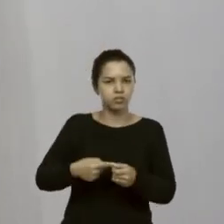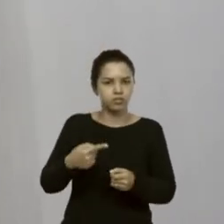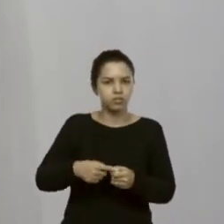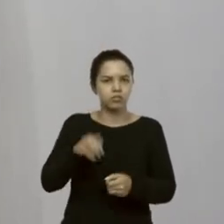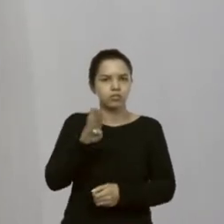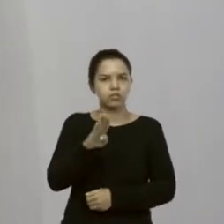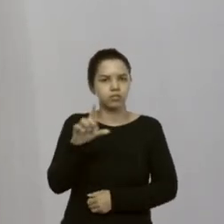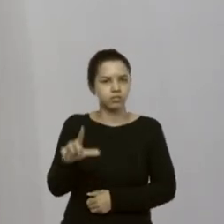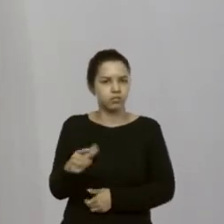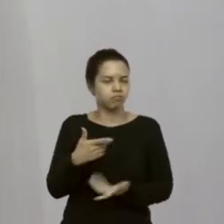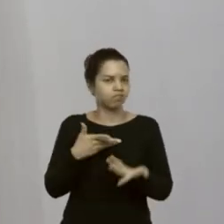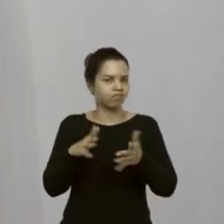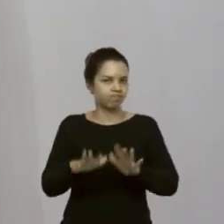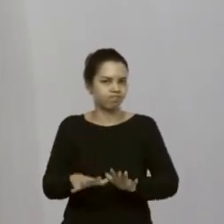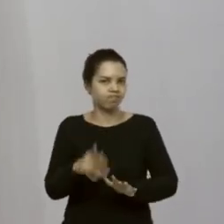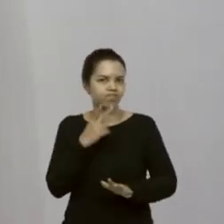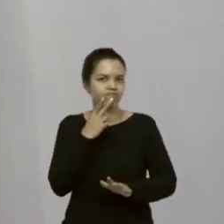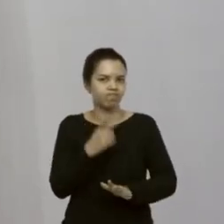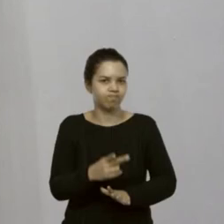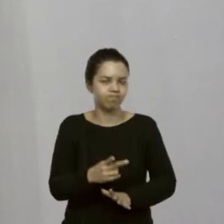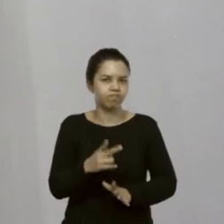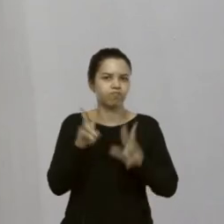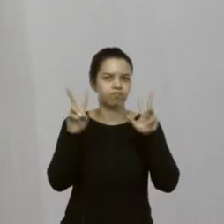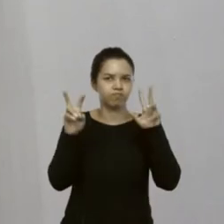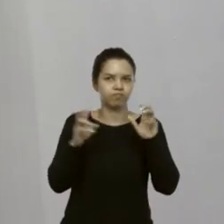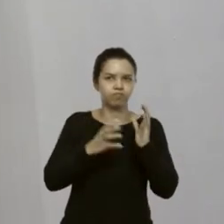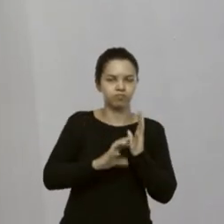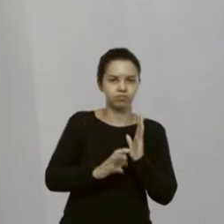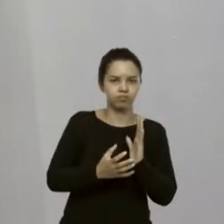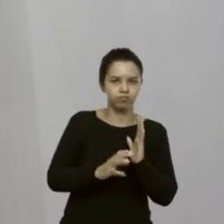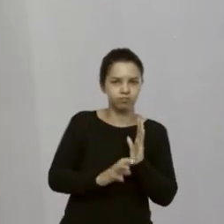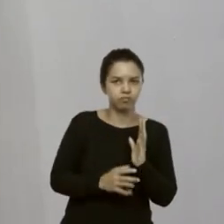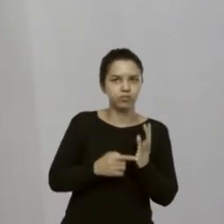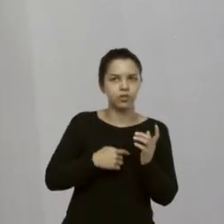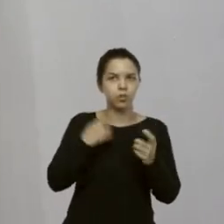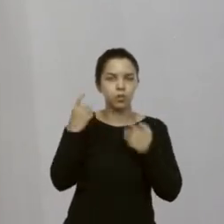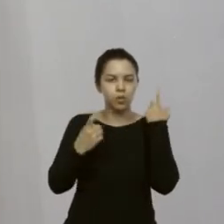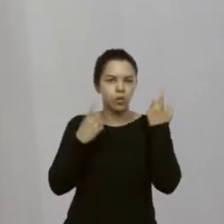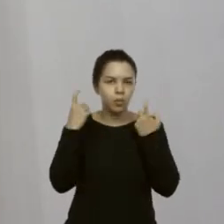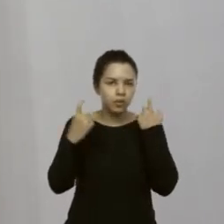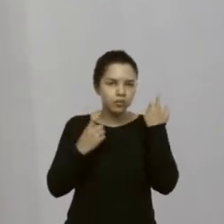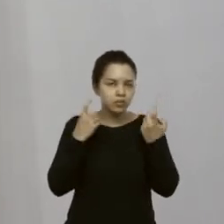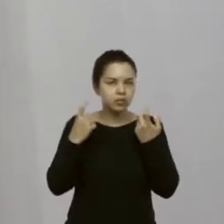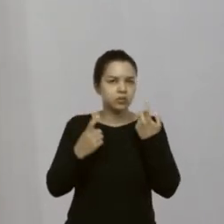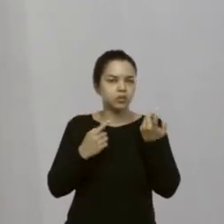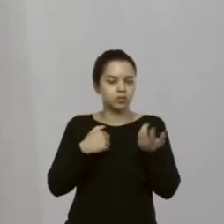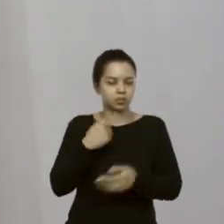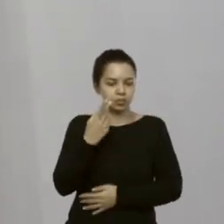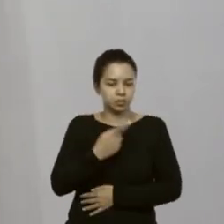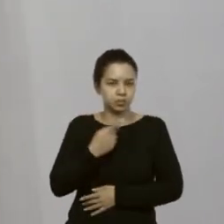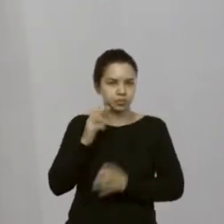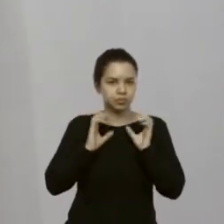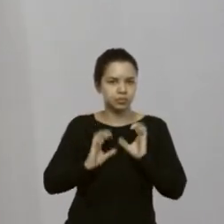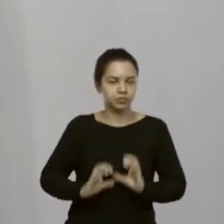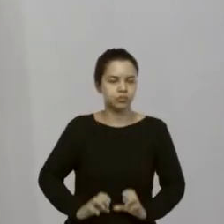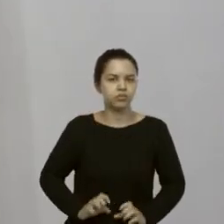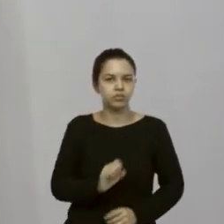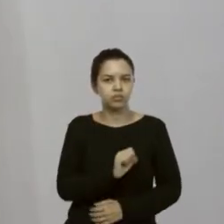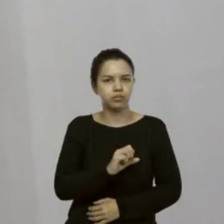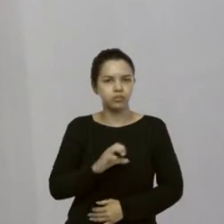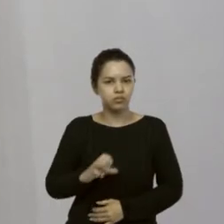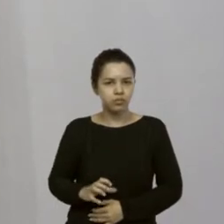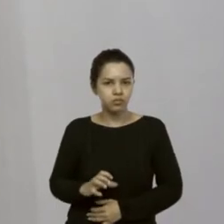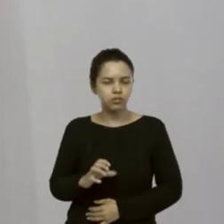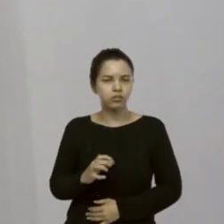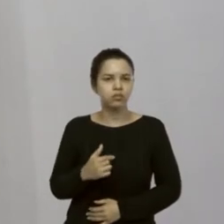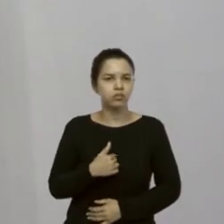nem quero falar em questão partidária. A minha preocupação com o parlamentar, como cidadão catarinense, como morador do Alto